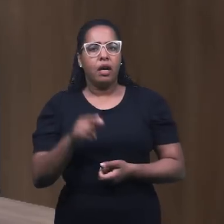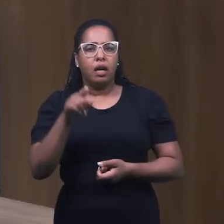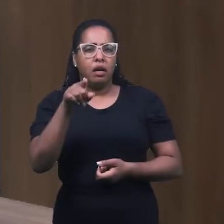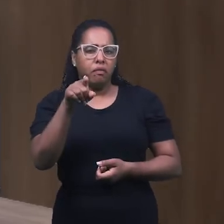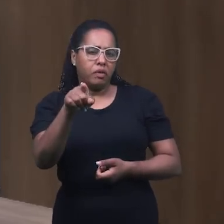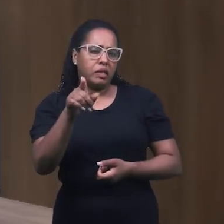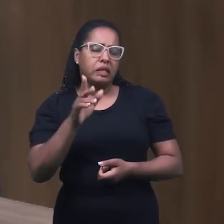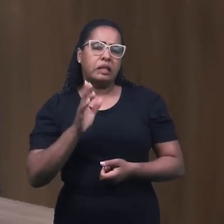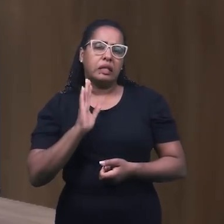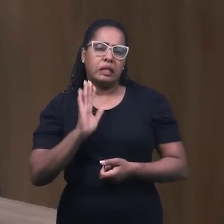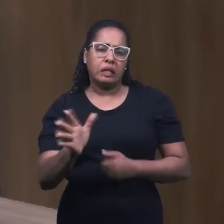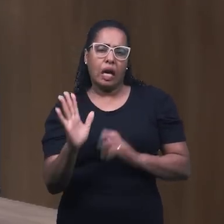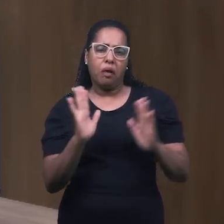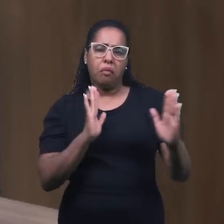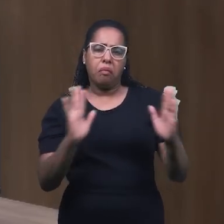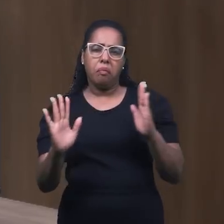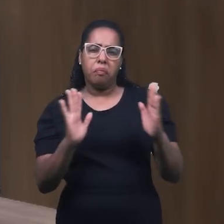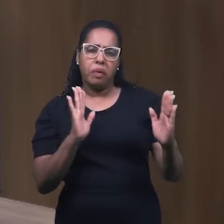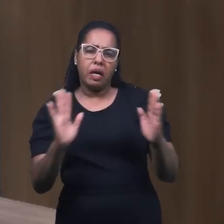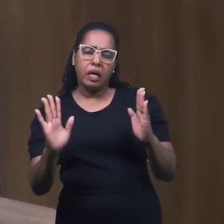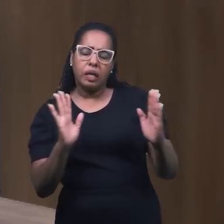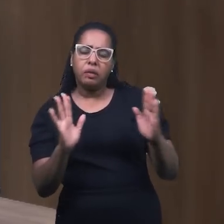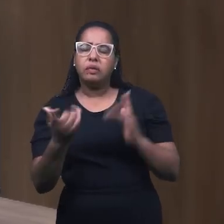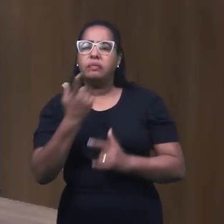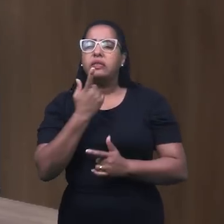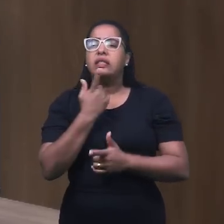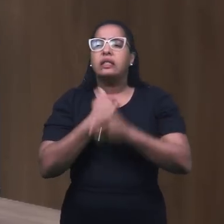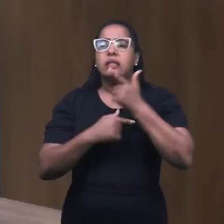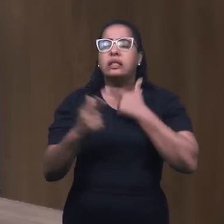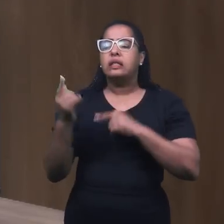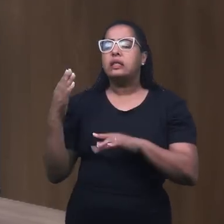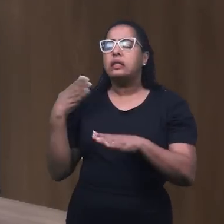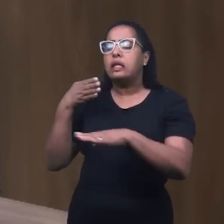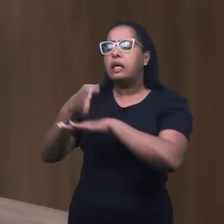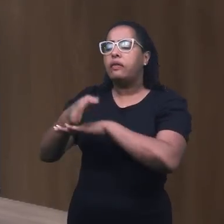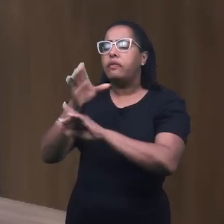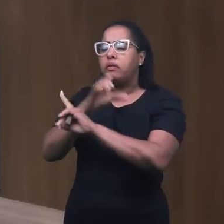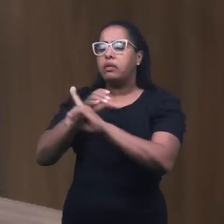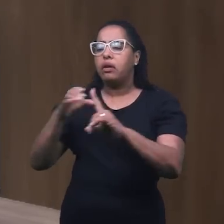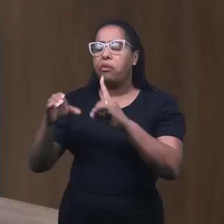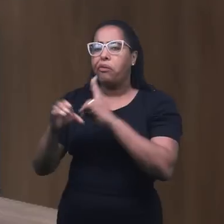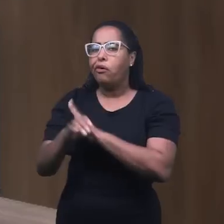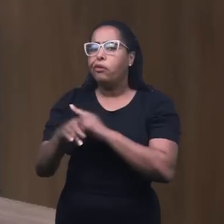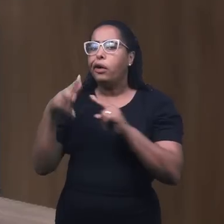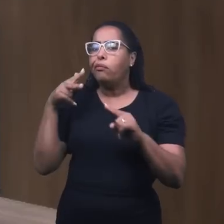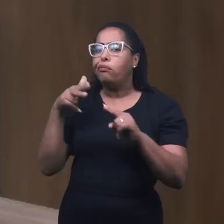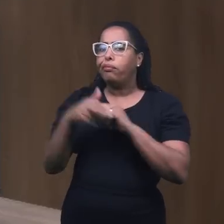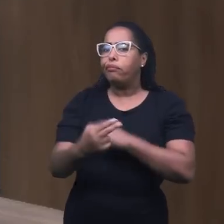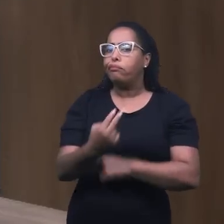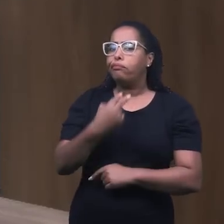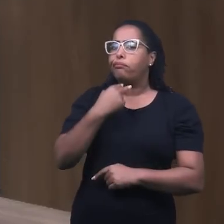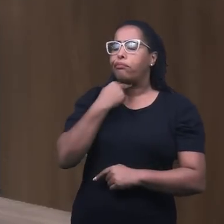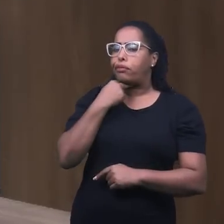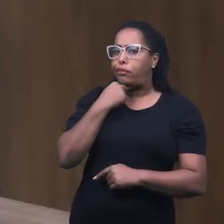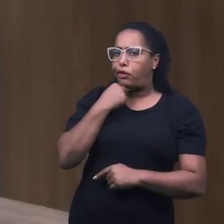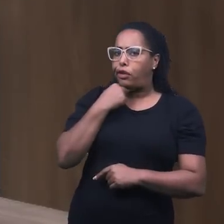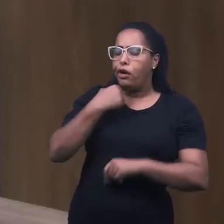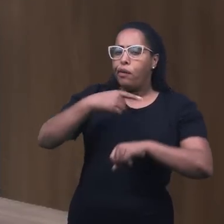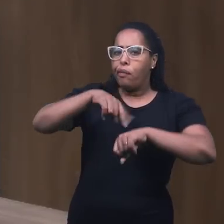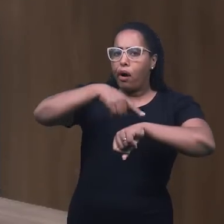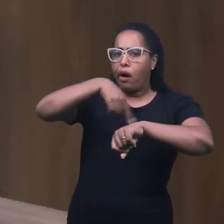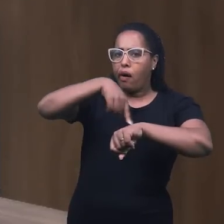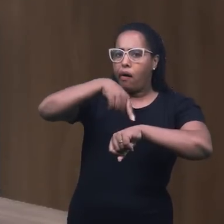Você já passou pela situação de querer estar nos cultos e não poder por causa da carga horária